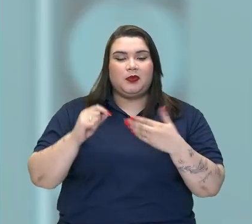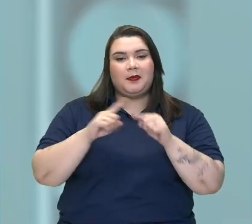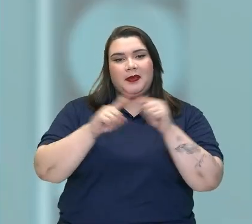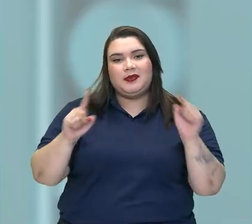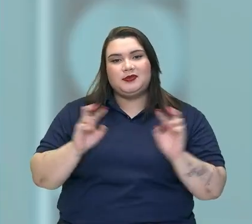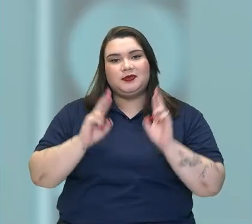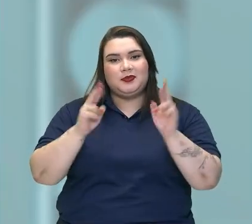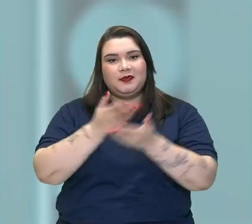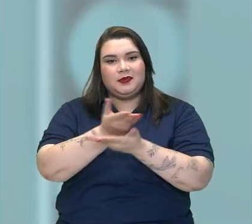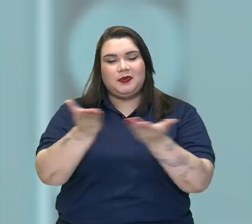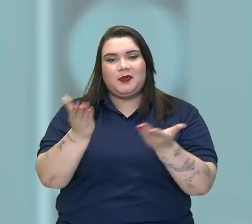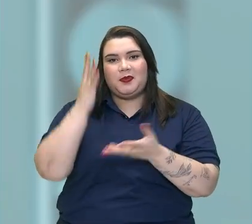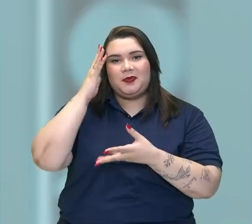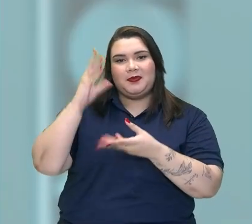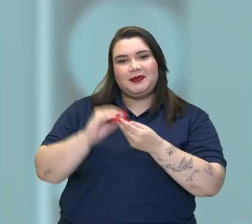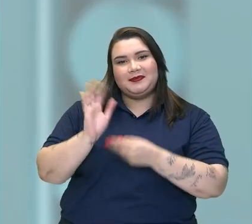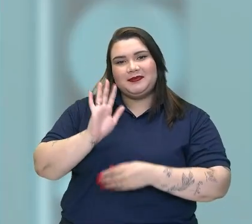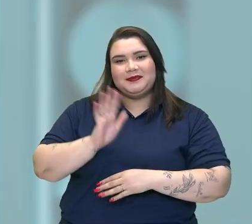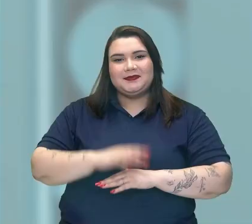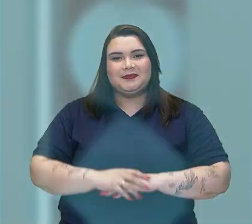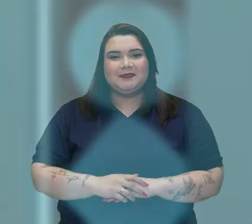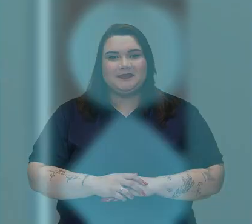tenham entendido e eu fico por aqui.